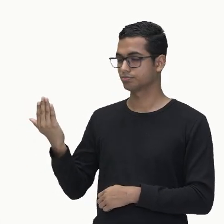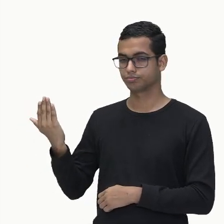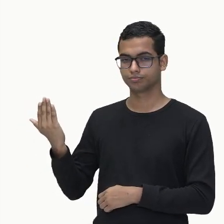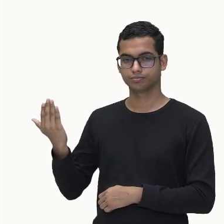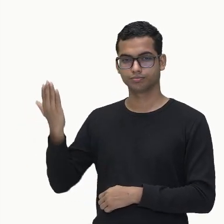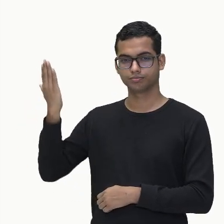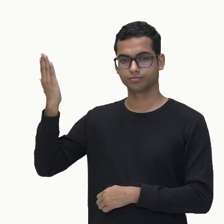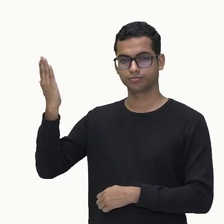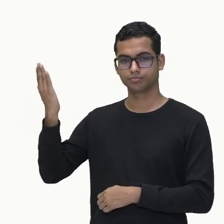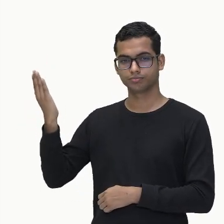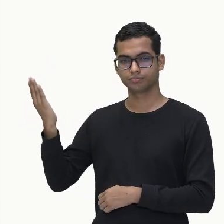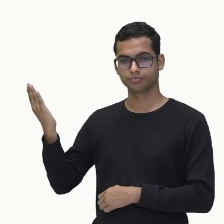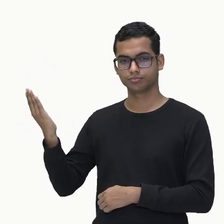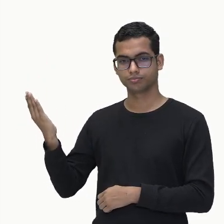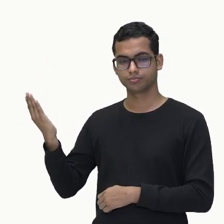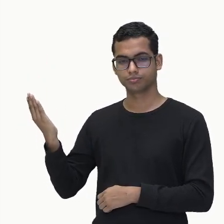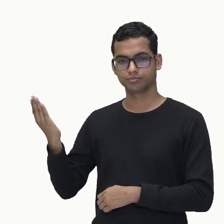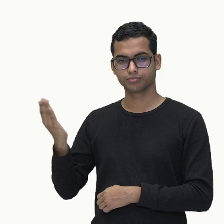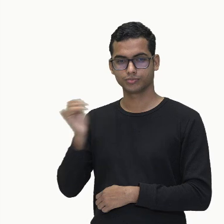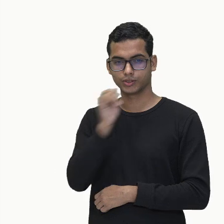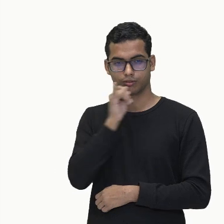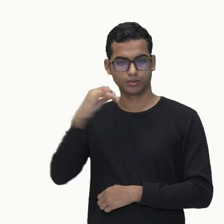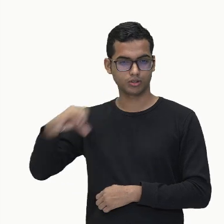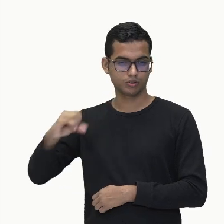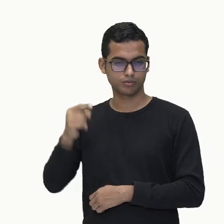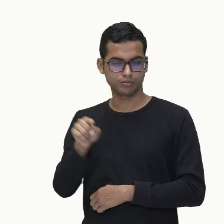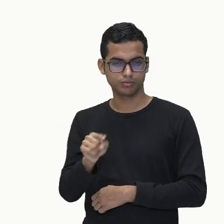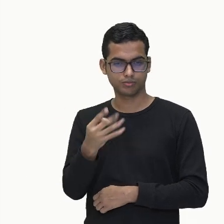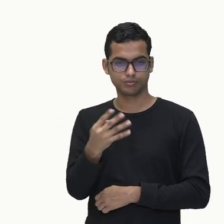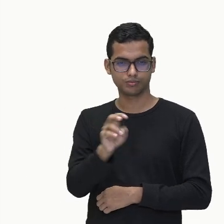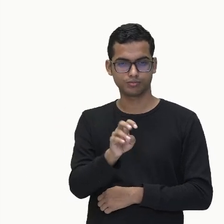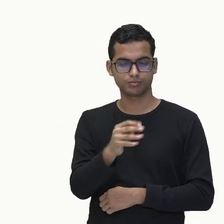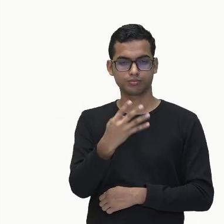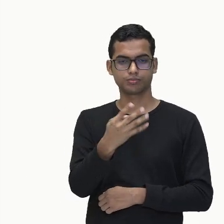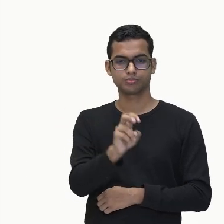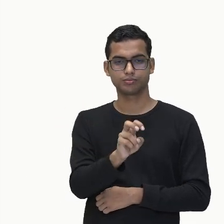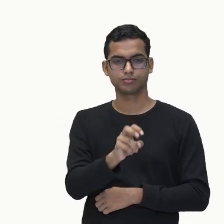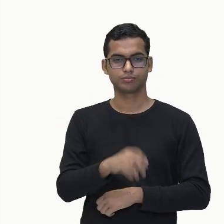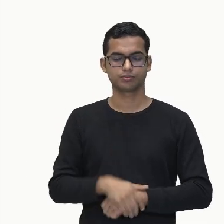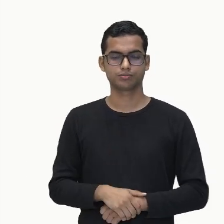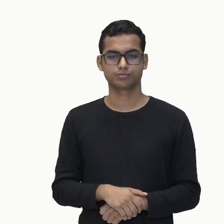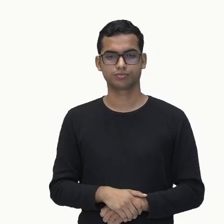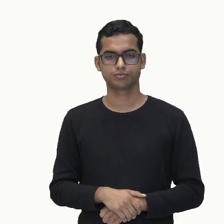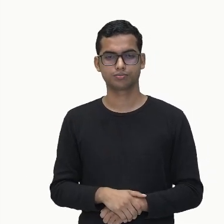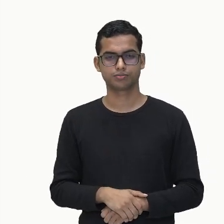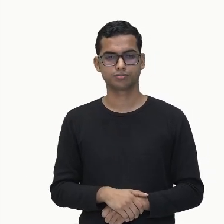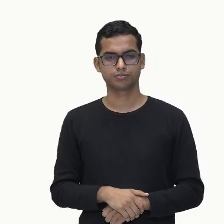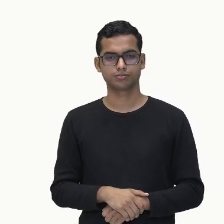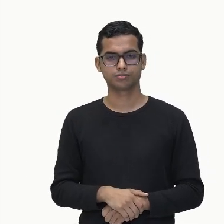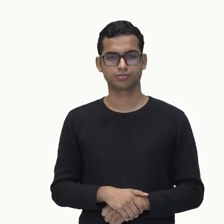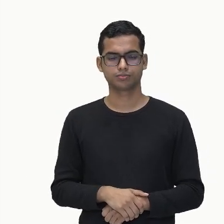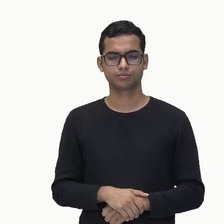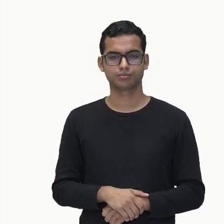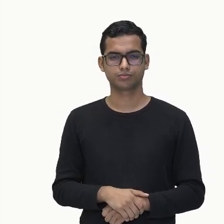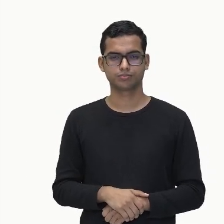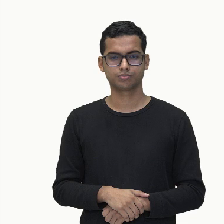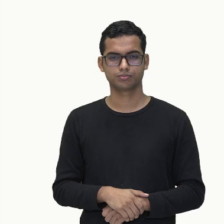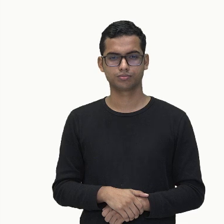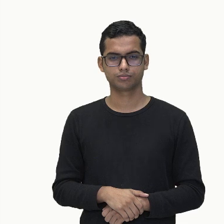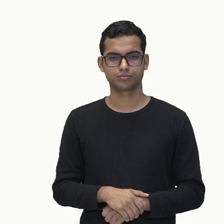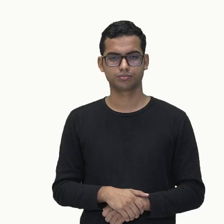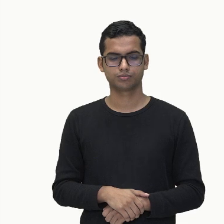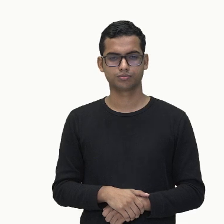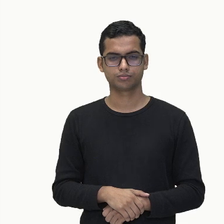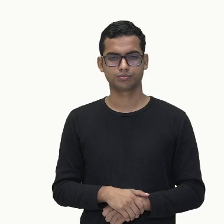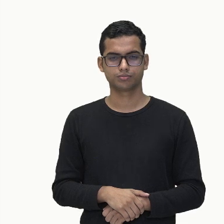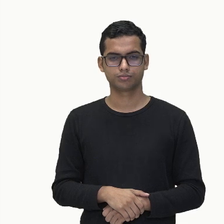Son 945 ent con con Pero si estro país